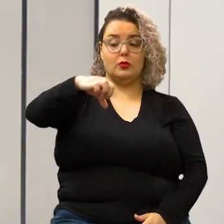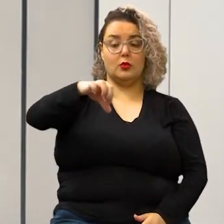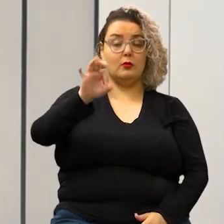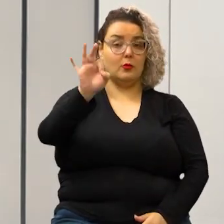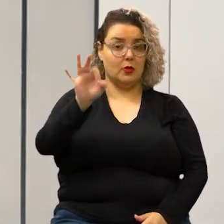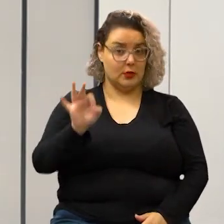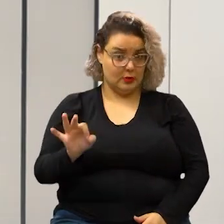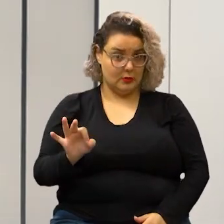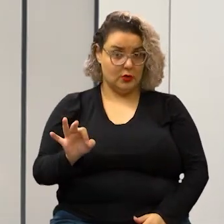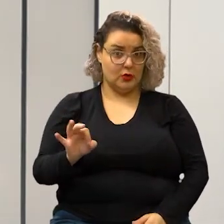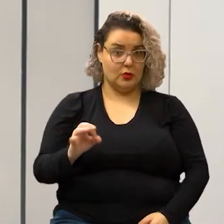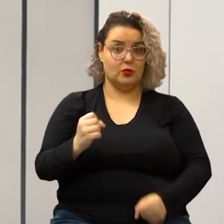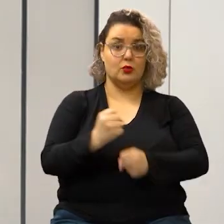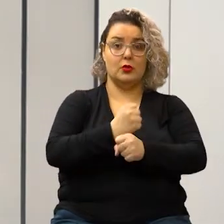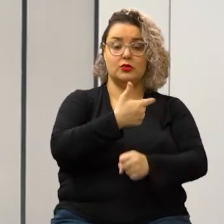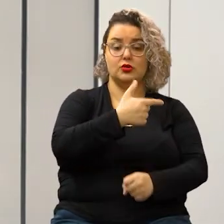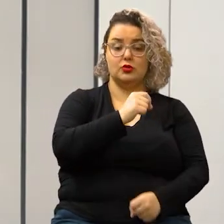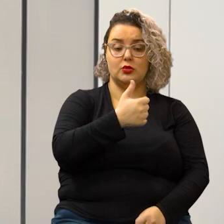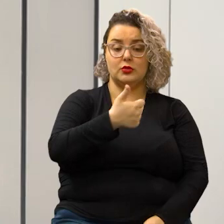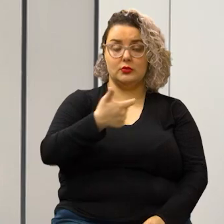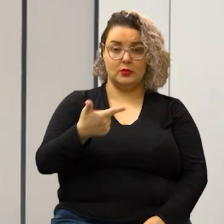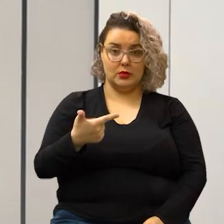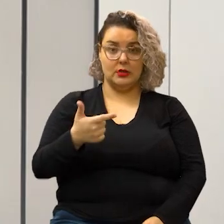52,9% em 2012 e depois